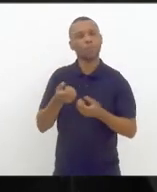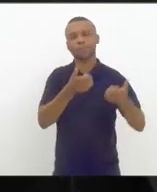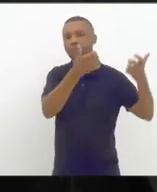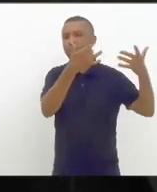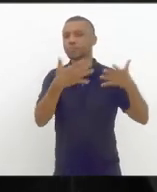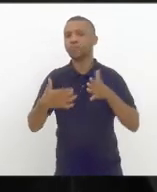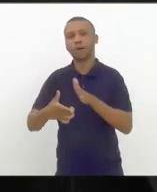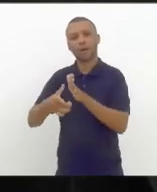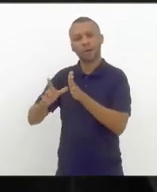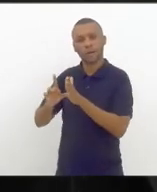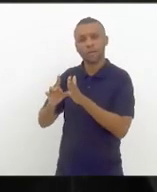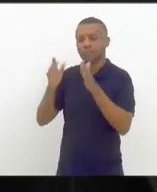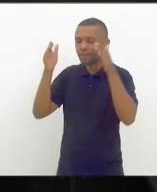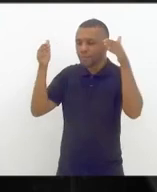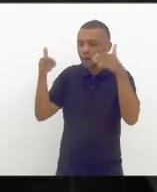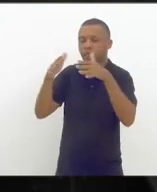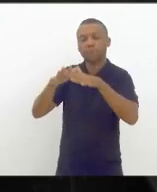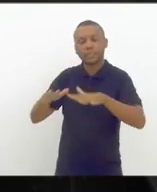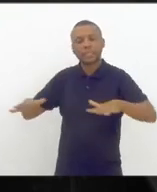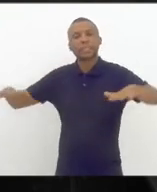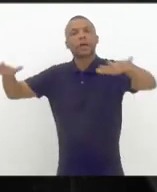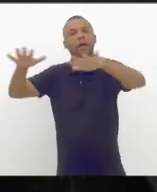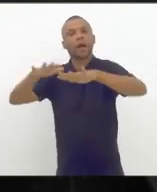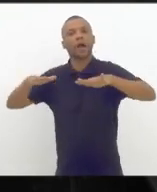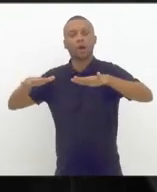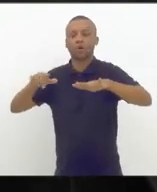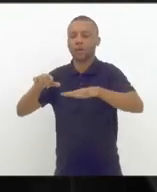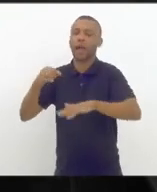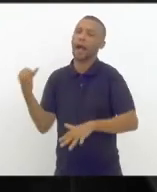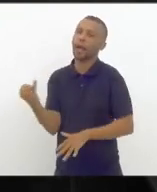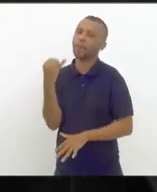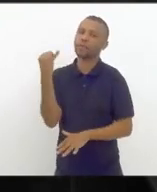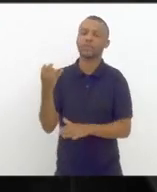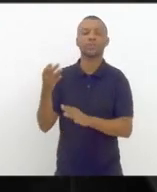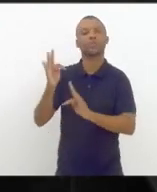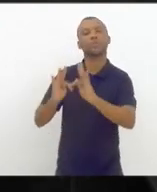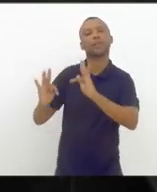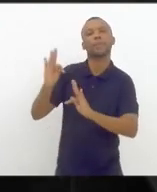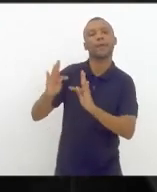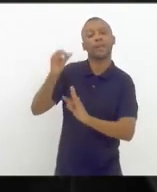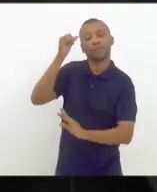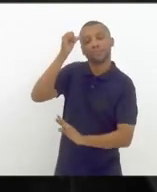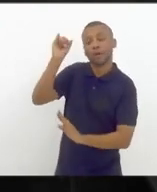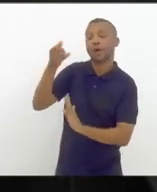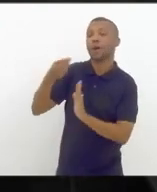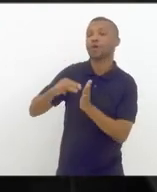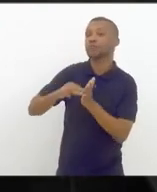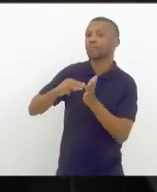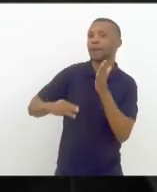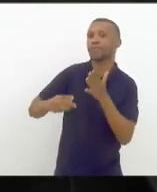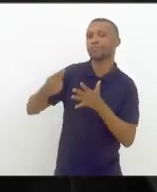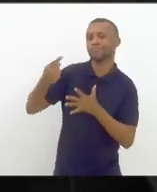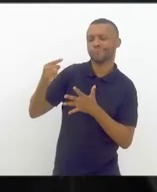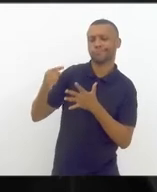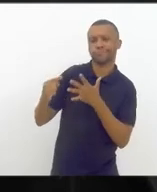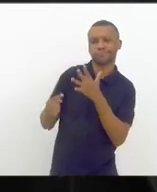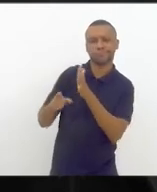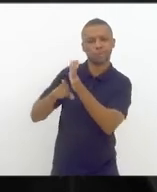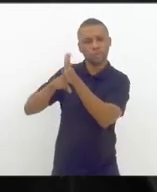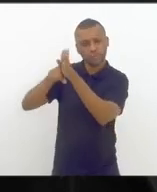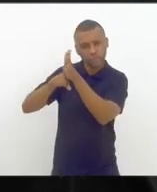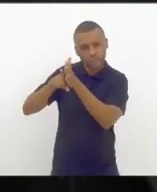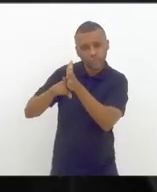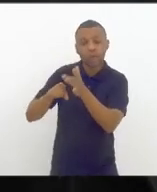o mais amplamente possível a importância da prevenção dos métodos preventivos dos exames preventivos que